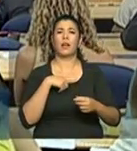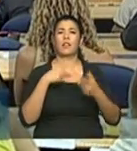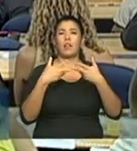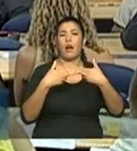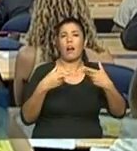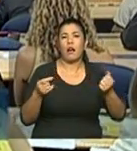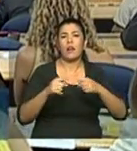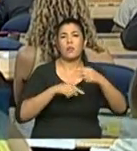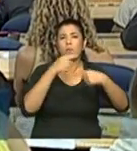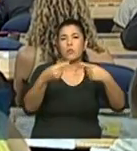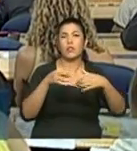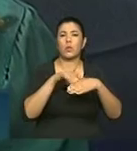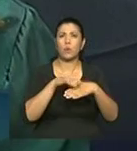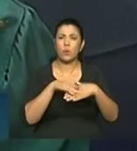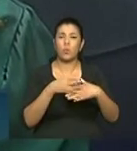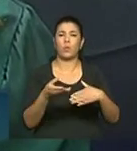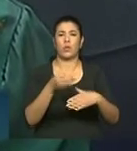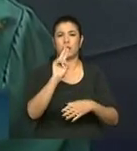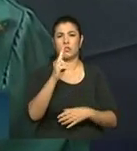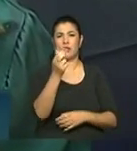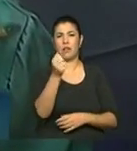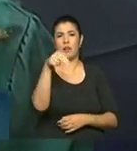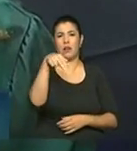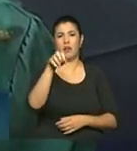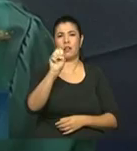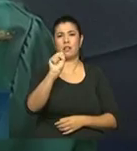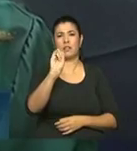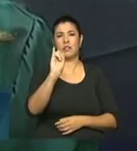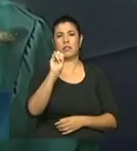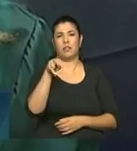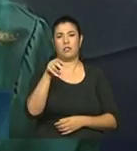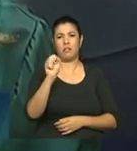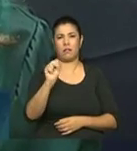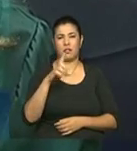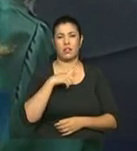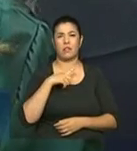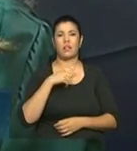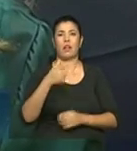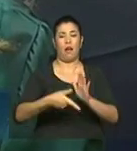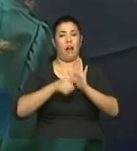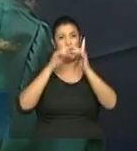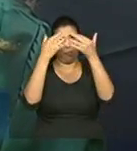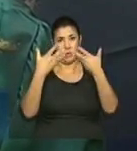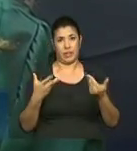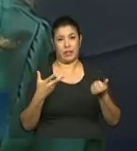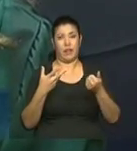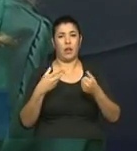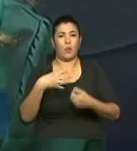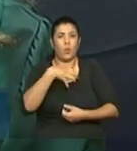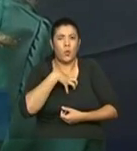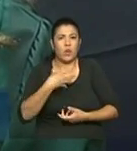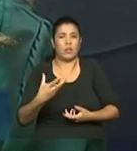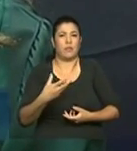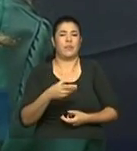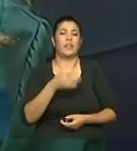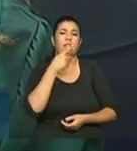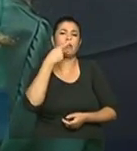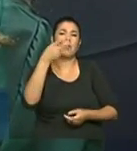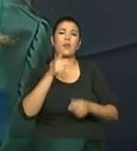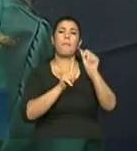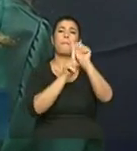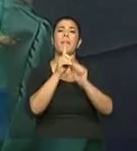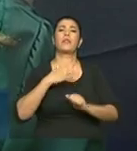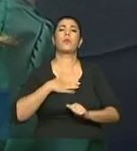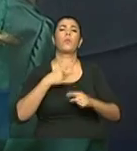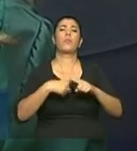Sim, pois não. Antes de entrar na sequela, só mais uma pequena consideração em relação ao agosto, é que, em